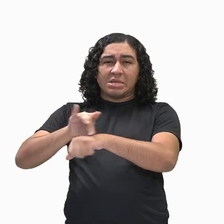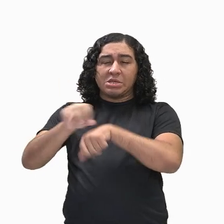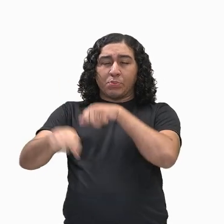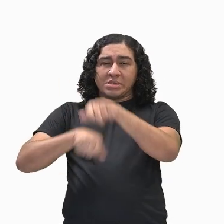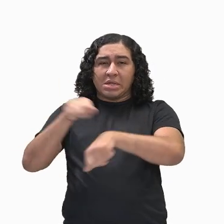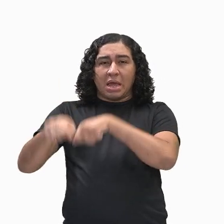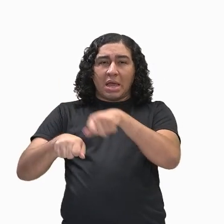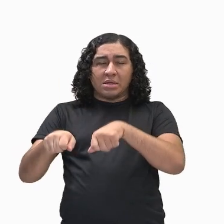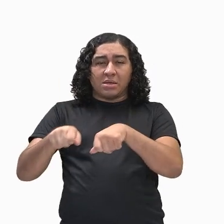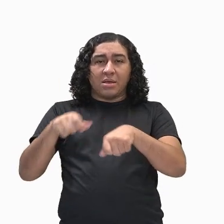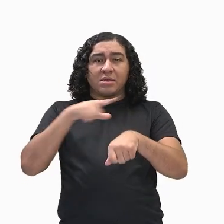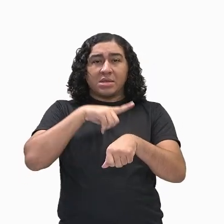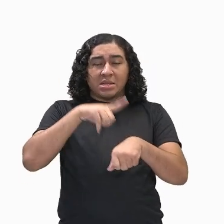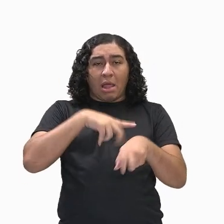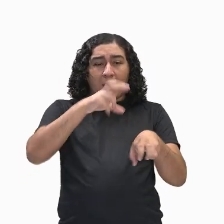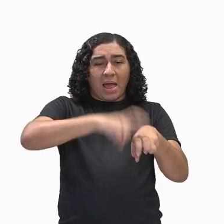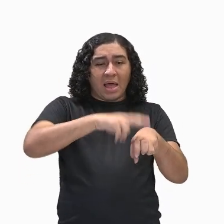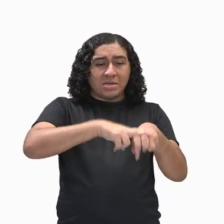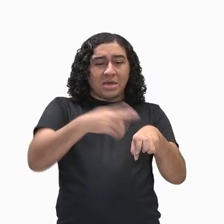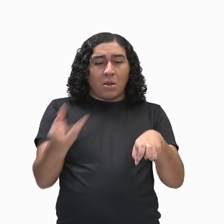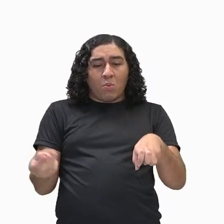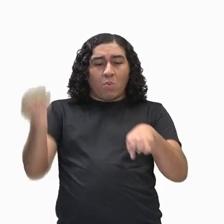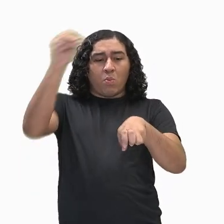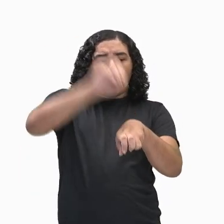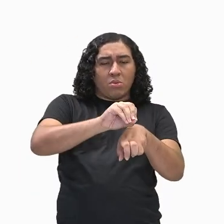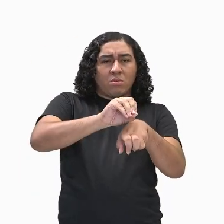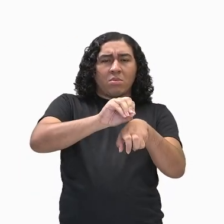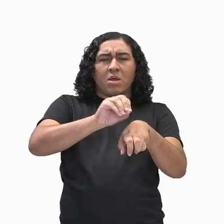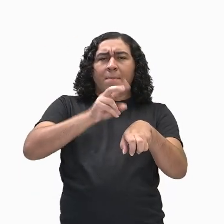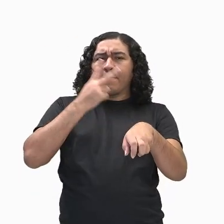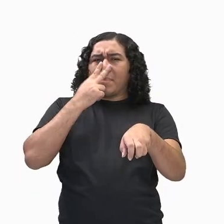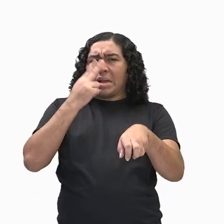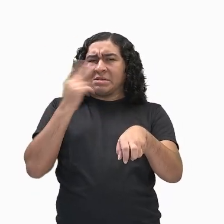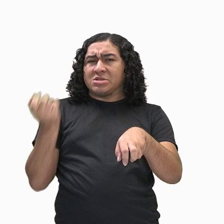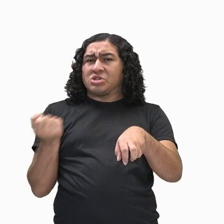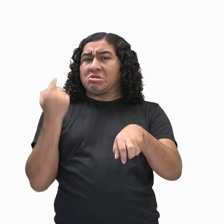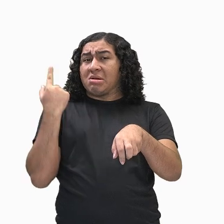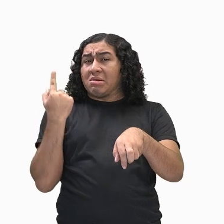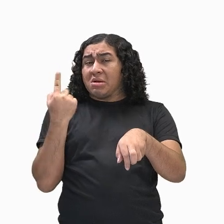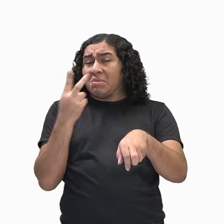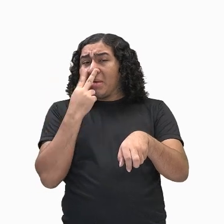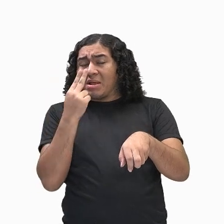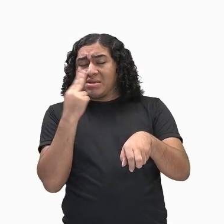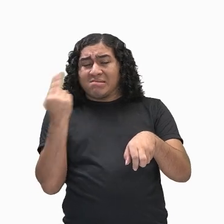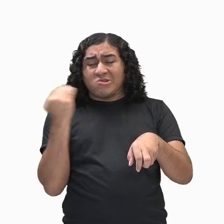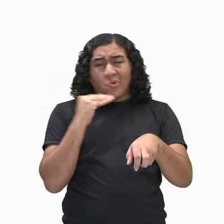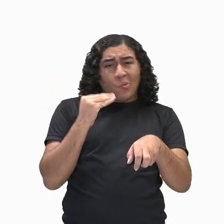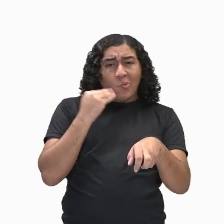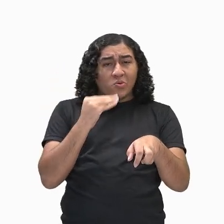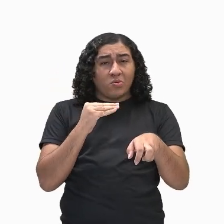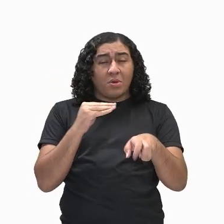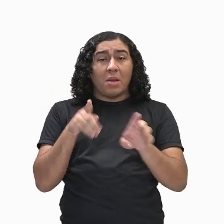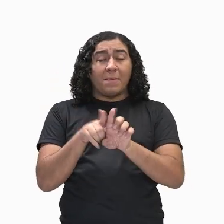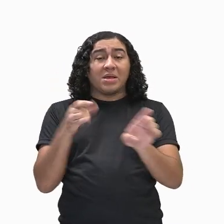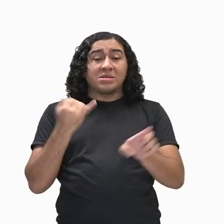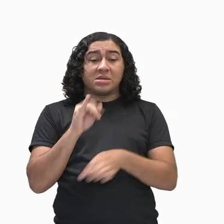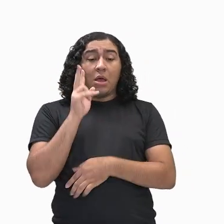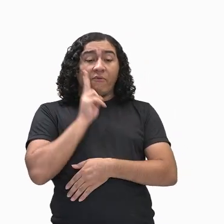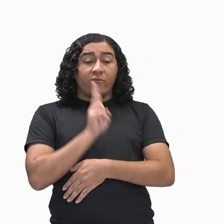um banco pode parecer inusitado, pode parecer sem sentido. Mas quando a gente